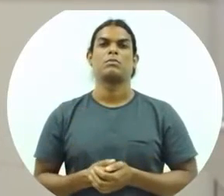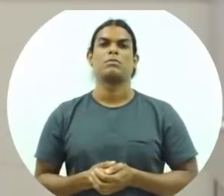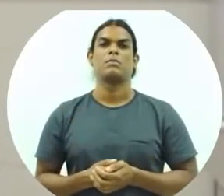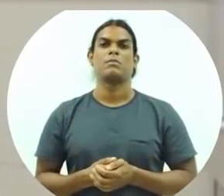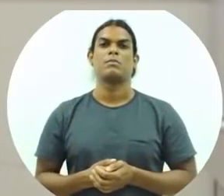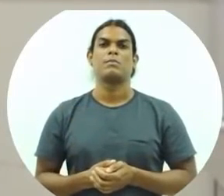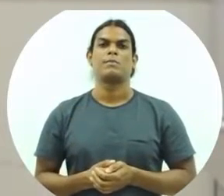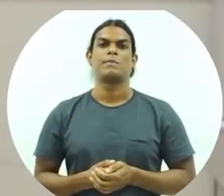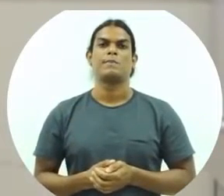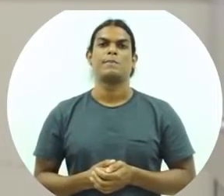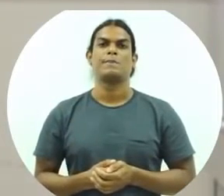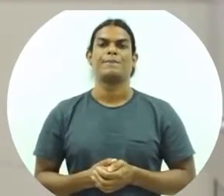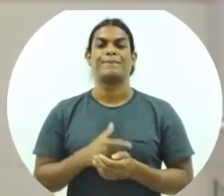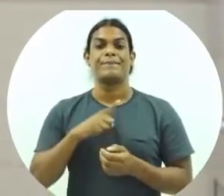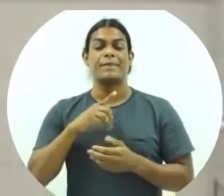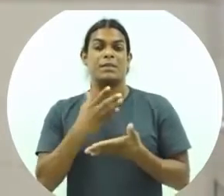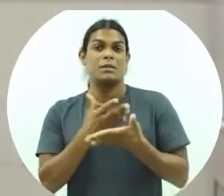melhorias.